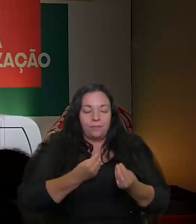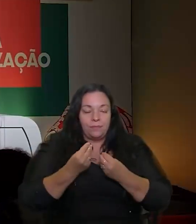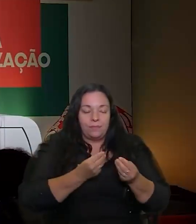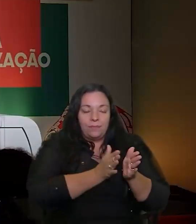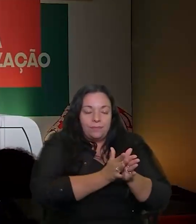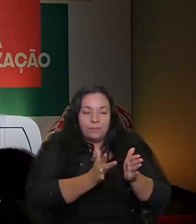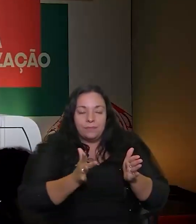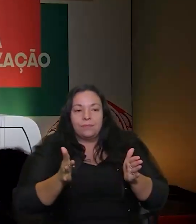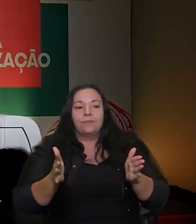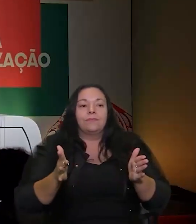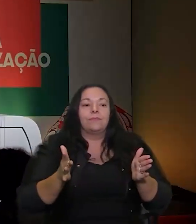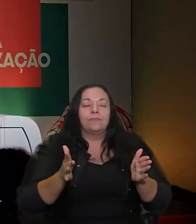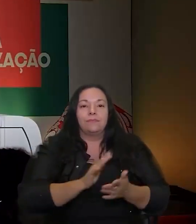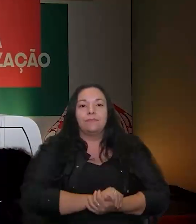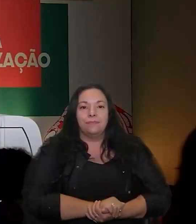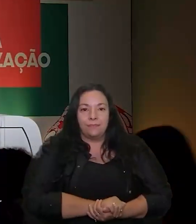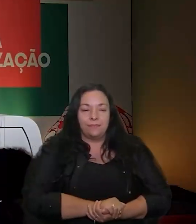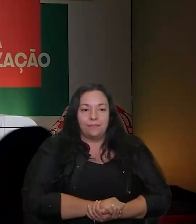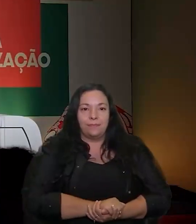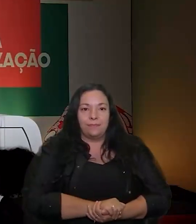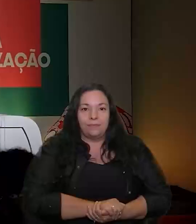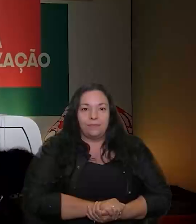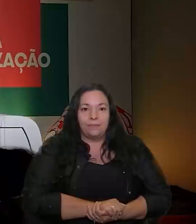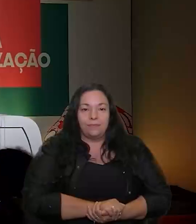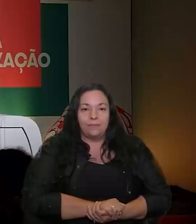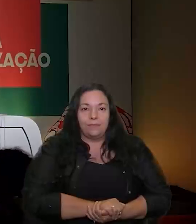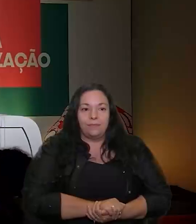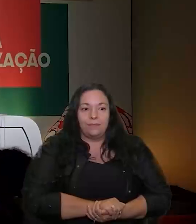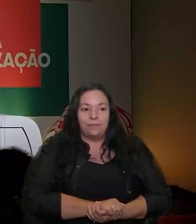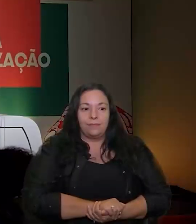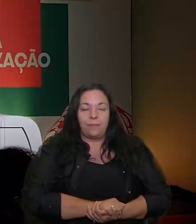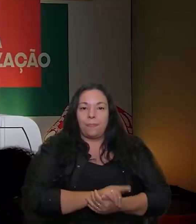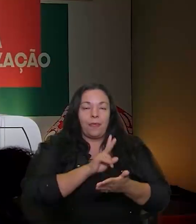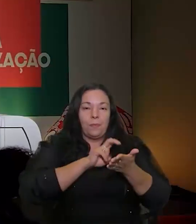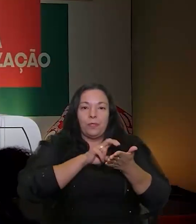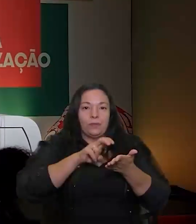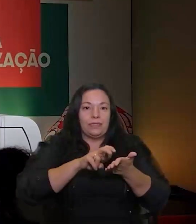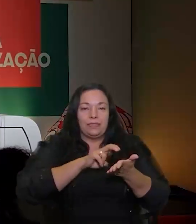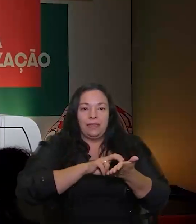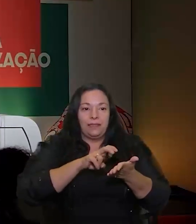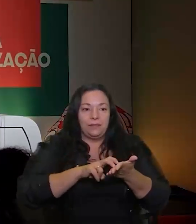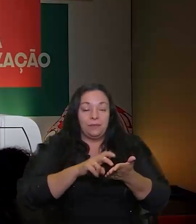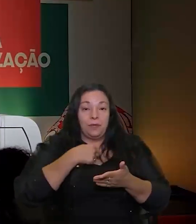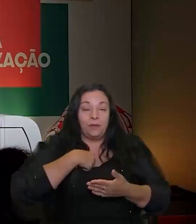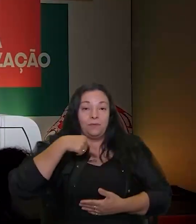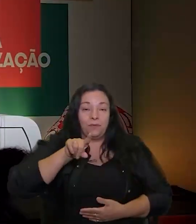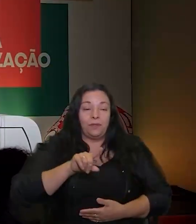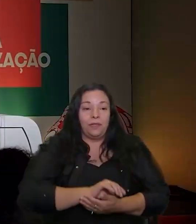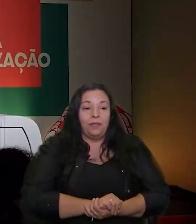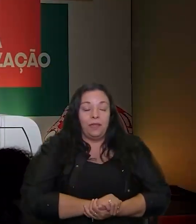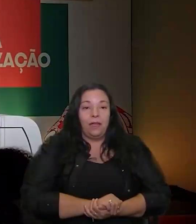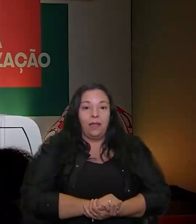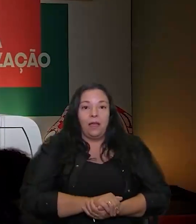tom vermelho escuro e por cima usa um blazer de tom verde lima. Usa batom vermelho nos lábios e leva no pescoço o crachá dos participantes